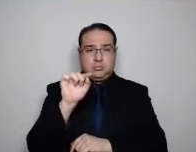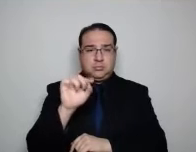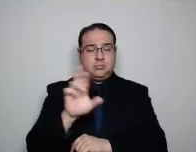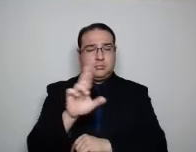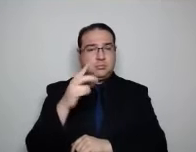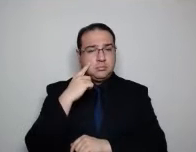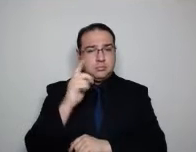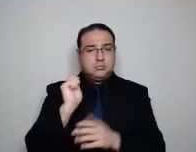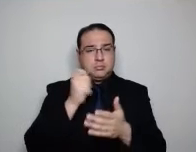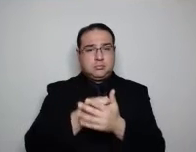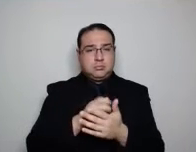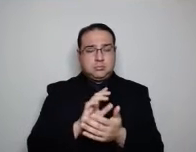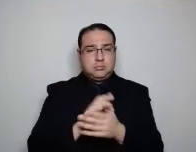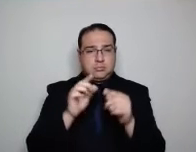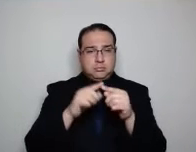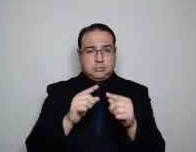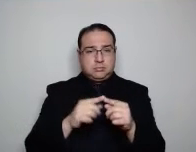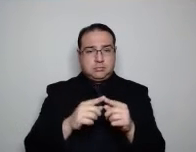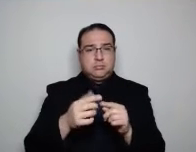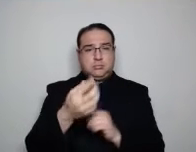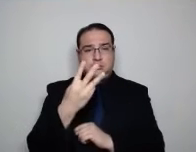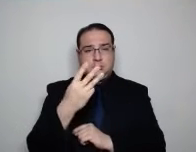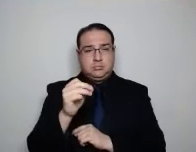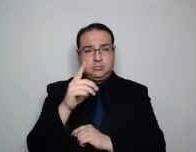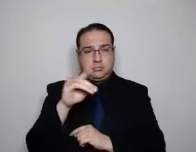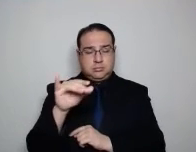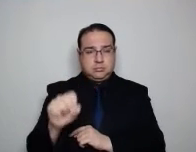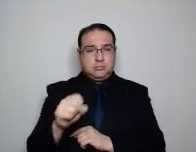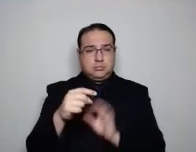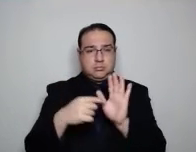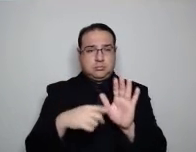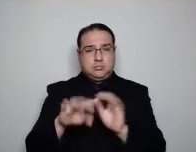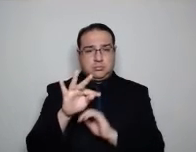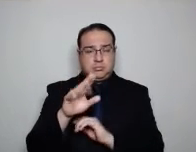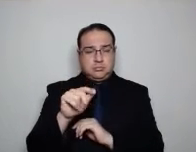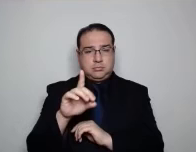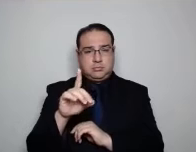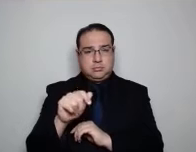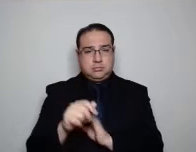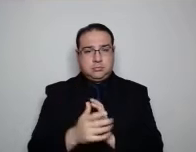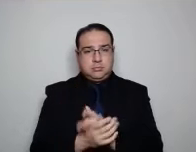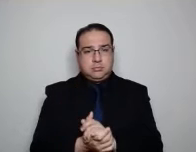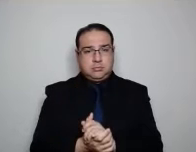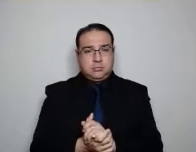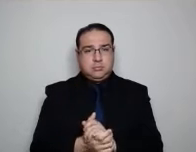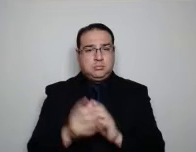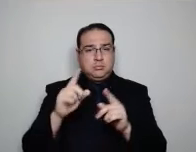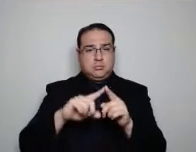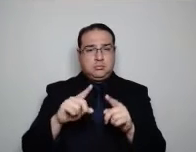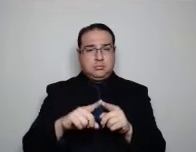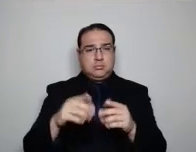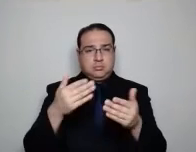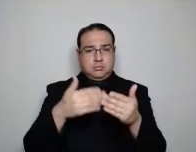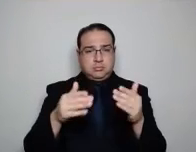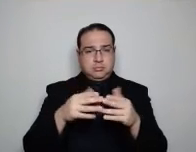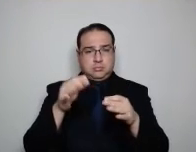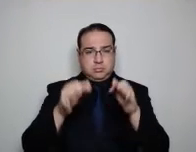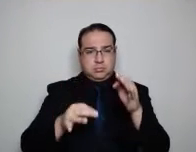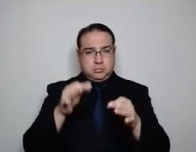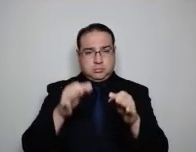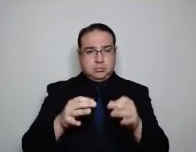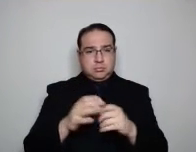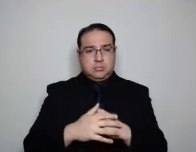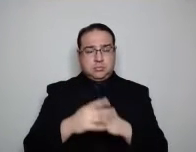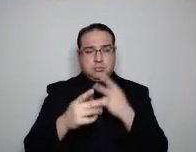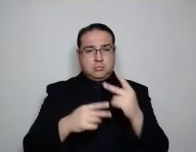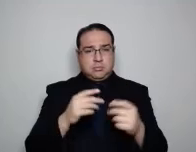depositado para 30 dias, para contar desta data. Está sendo prejudicado. Está julgado, doutora. Bem,